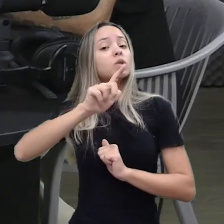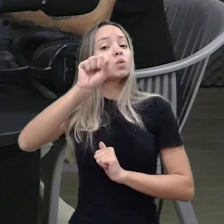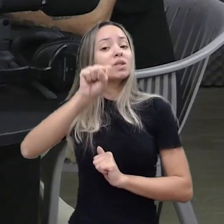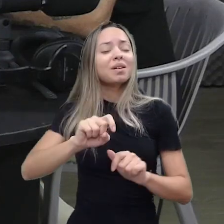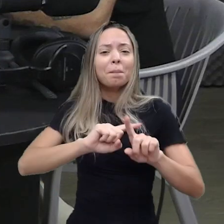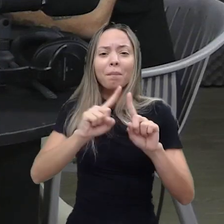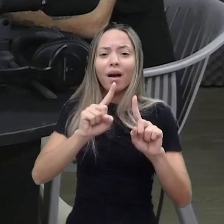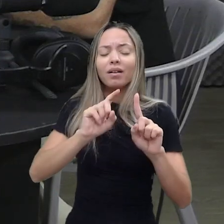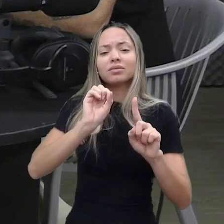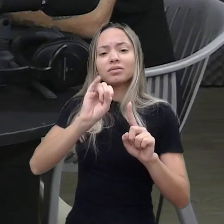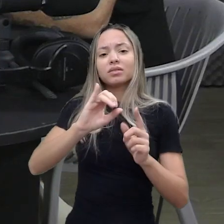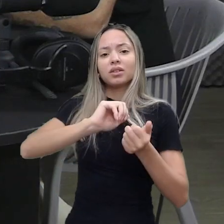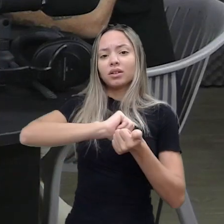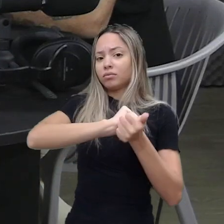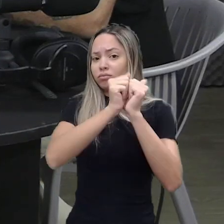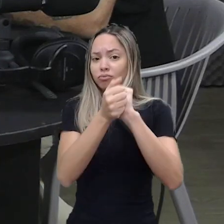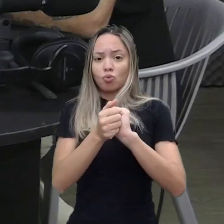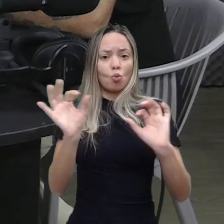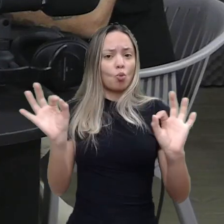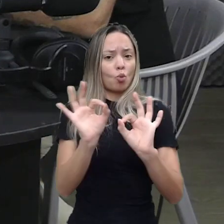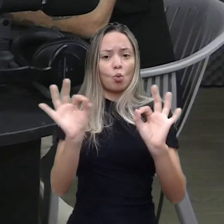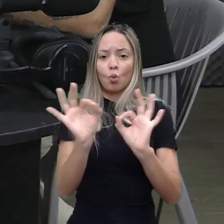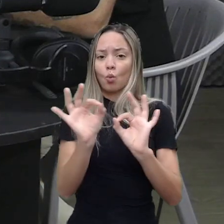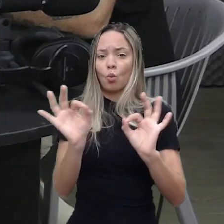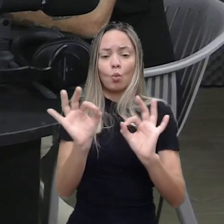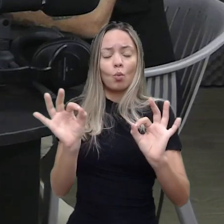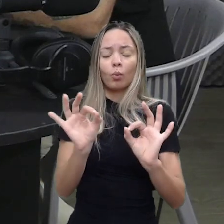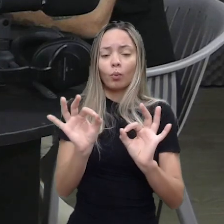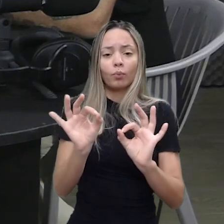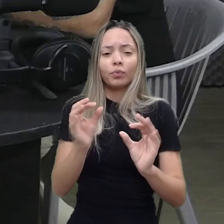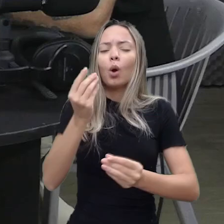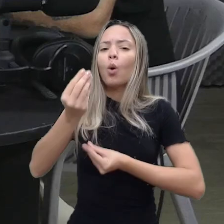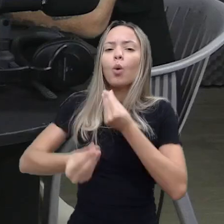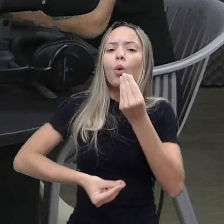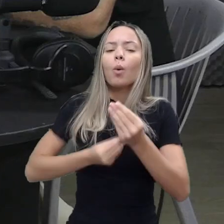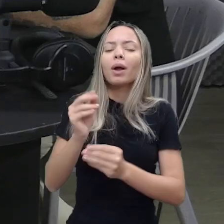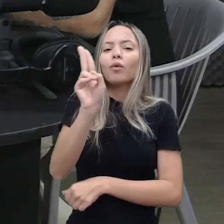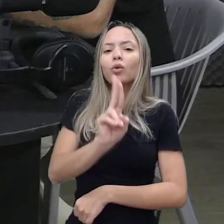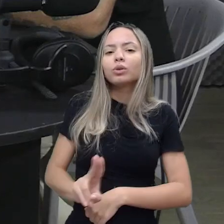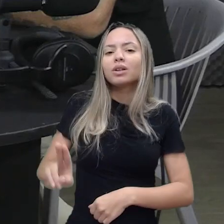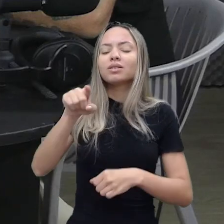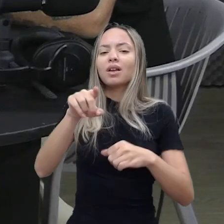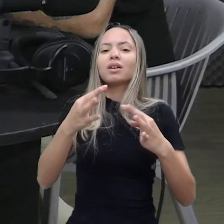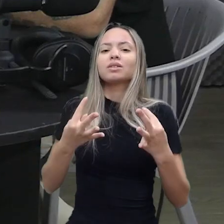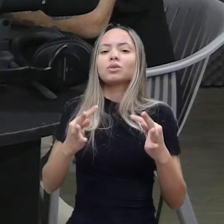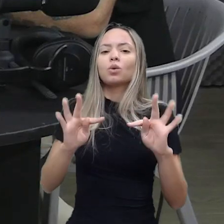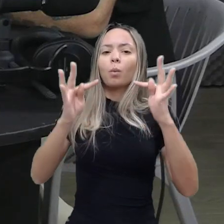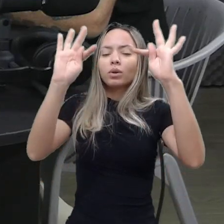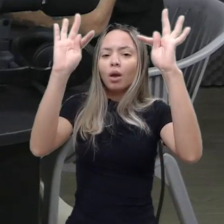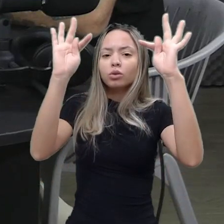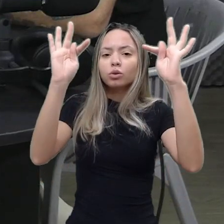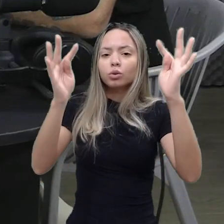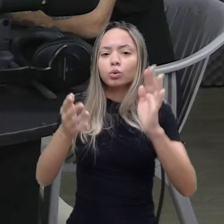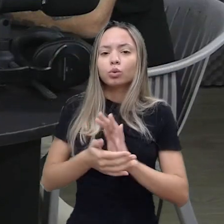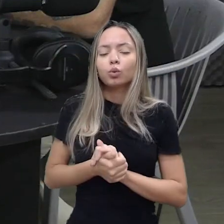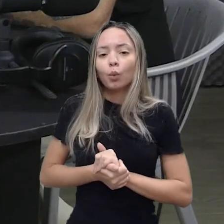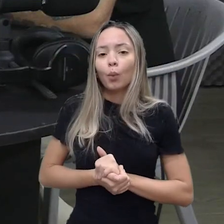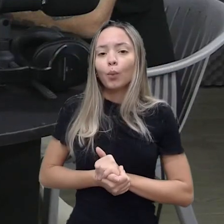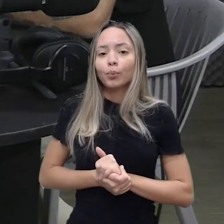essa tecnologia assistiva, a minha capacidade de utilizar esse computador, ela vai ser 10. Ela vai ser